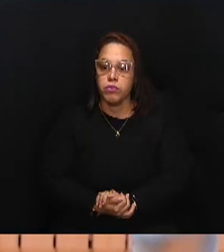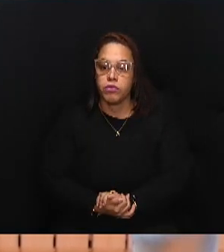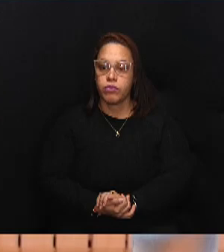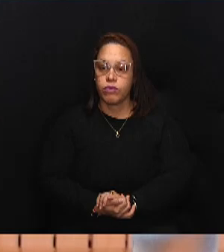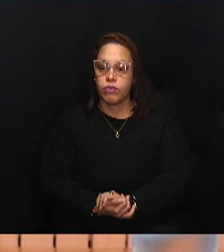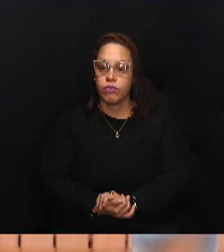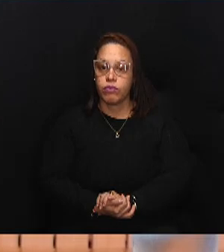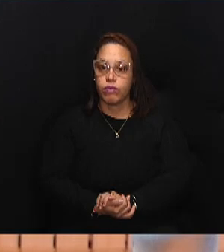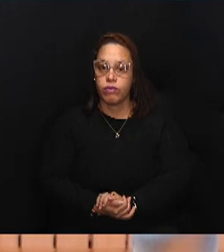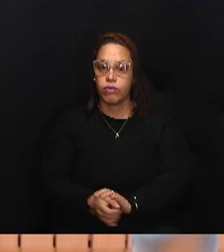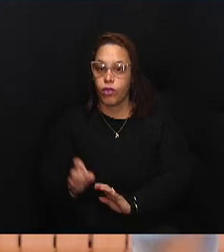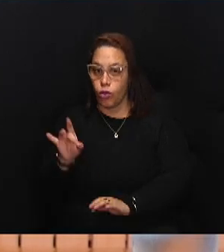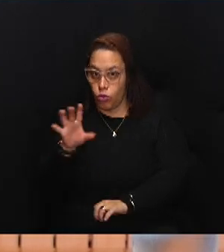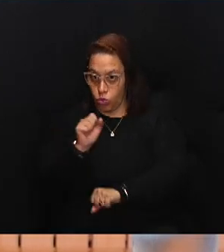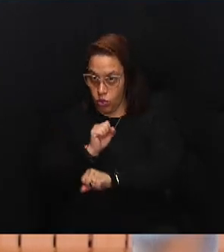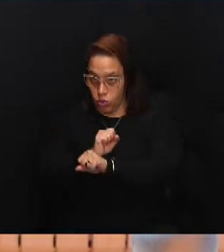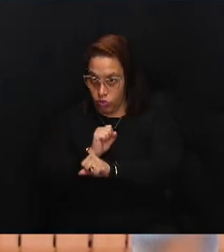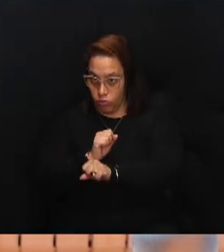Só um minutinho.